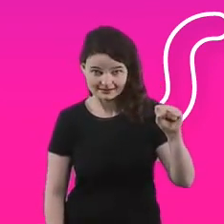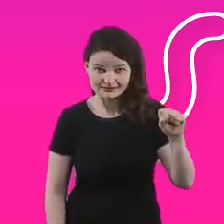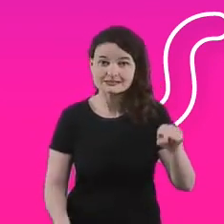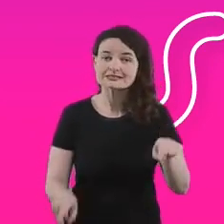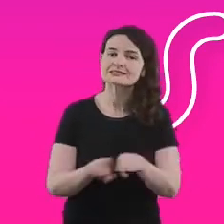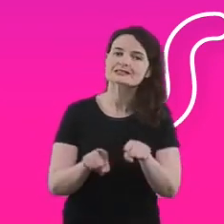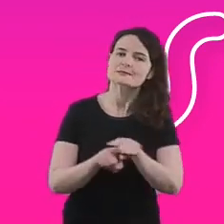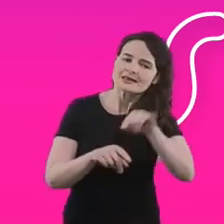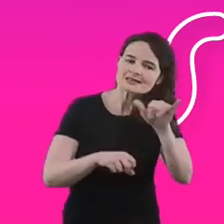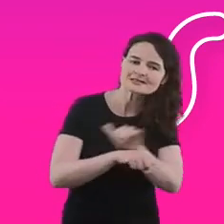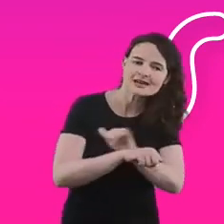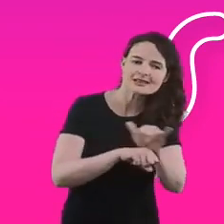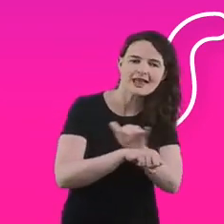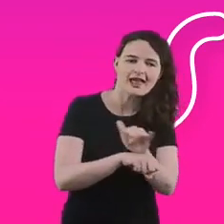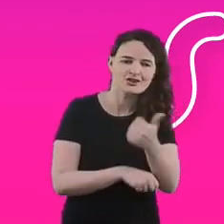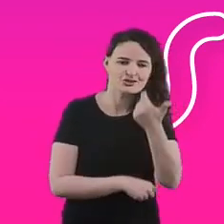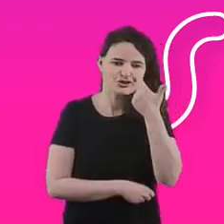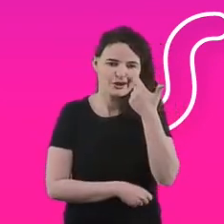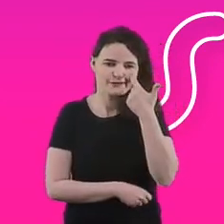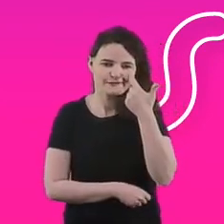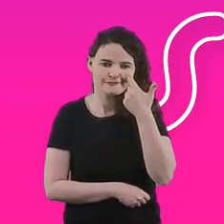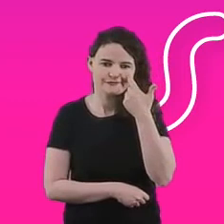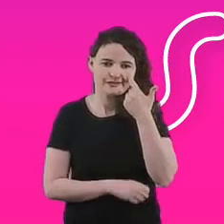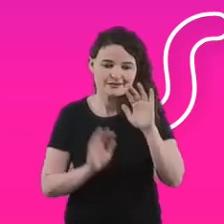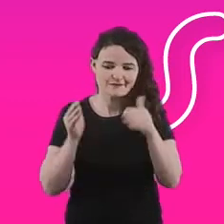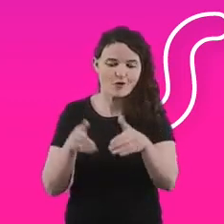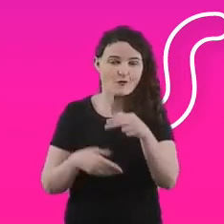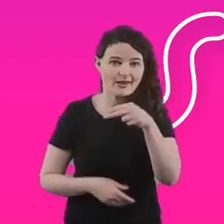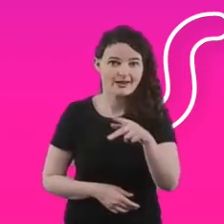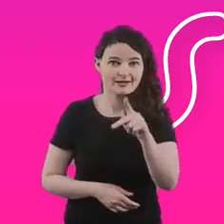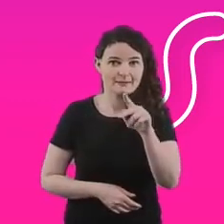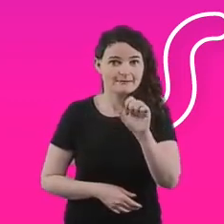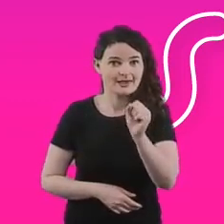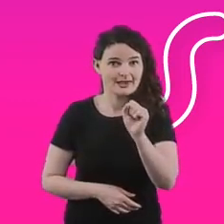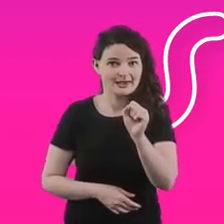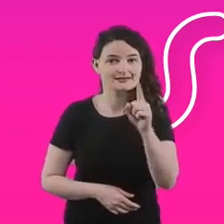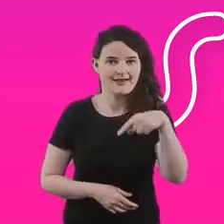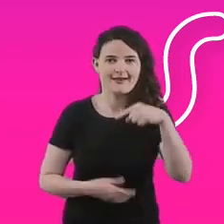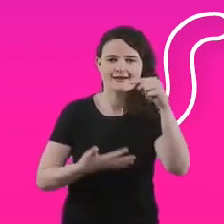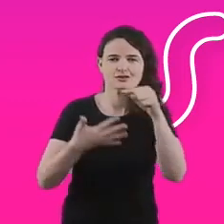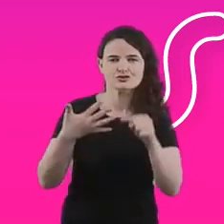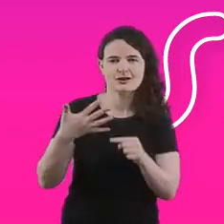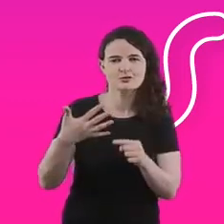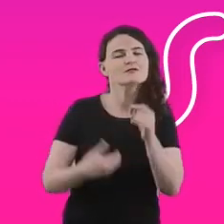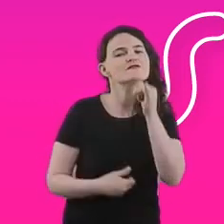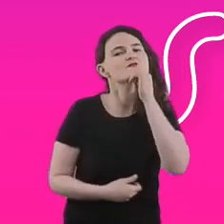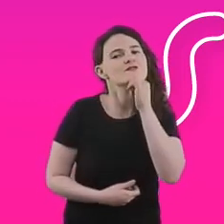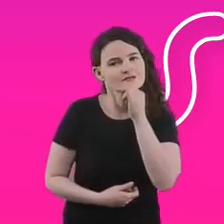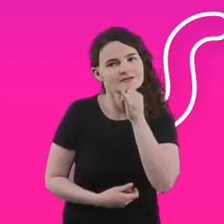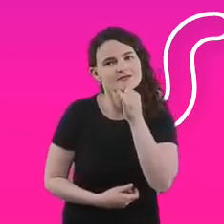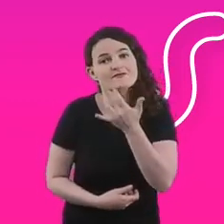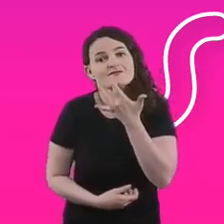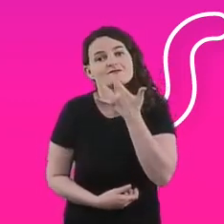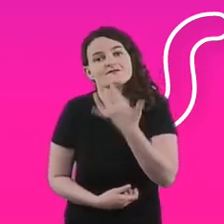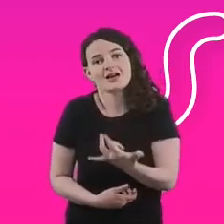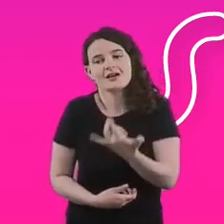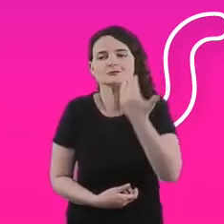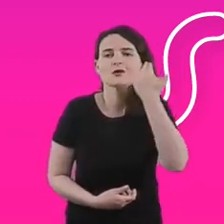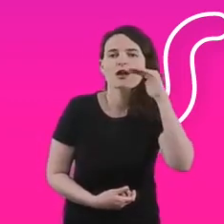você ter essa resposta final do teu público num indicador de fácil compreensão e de